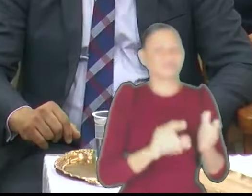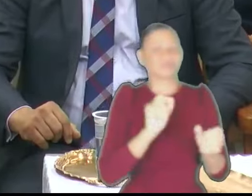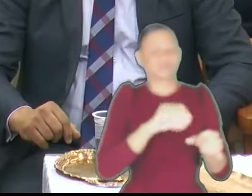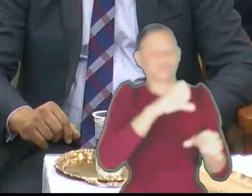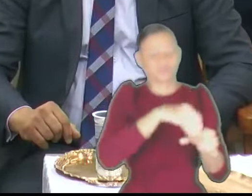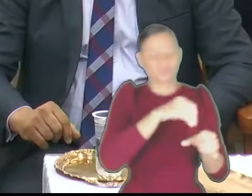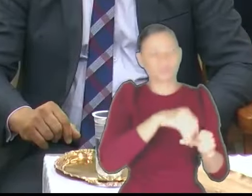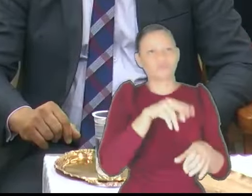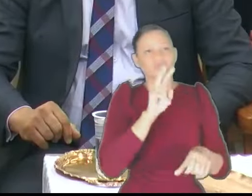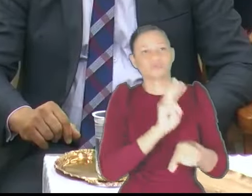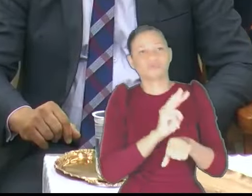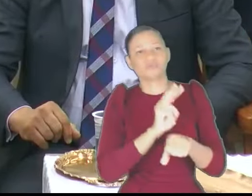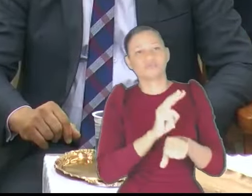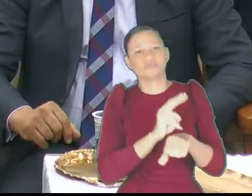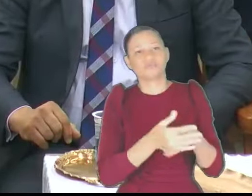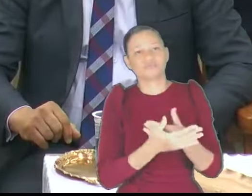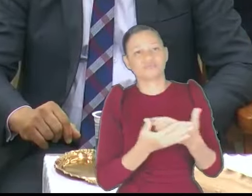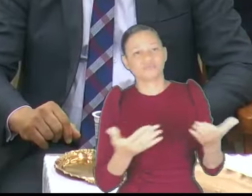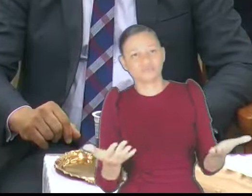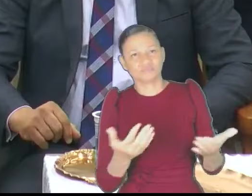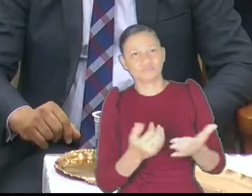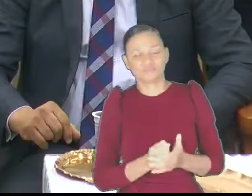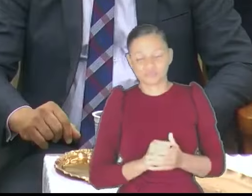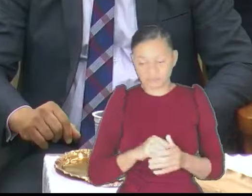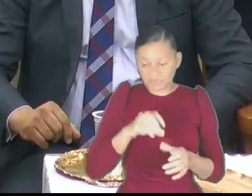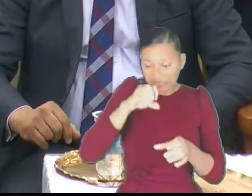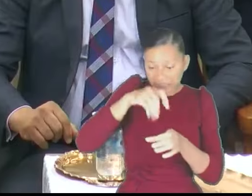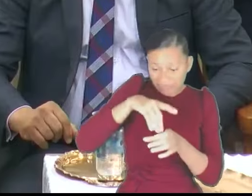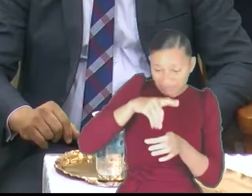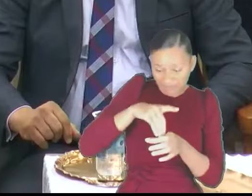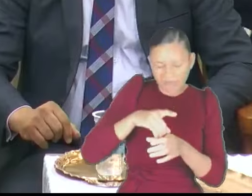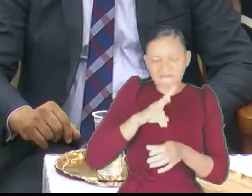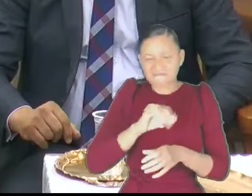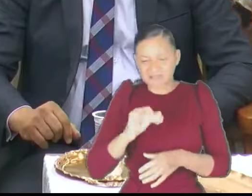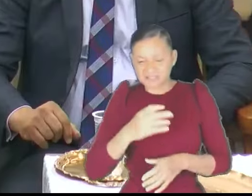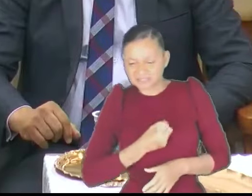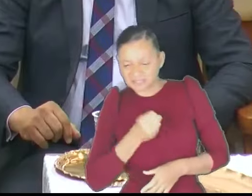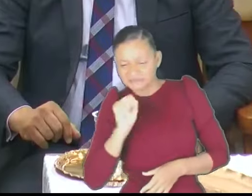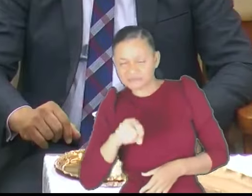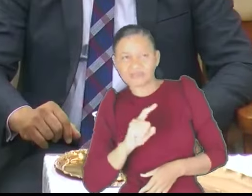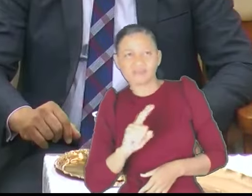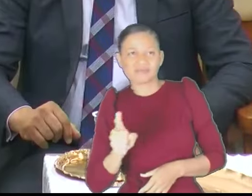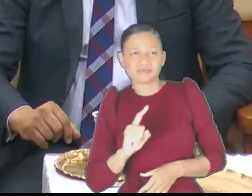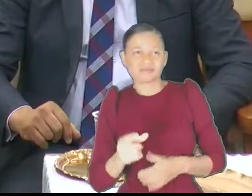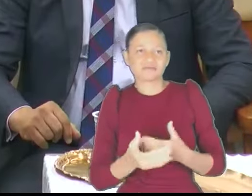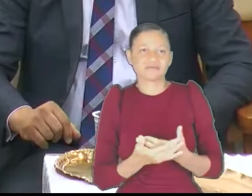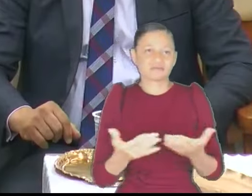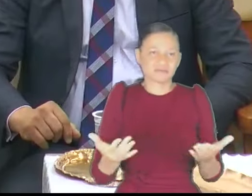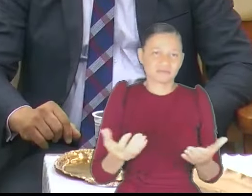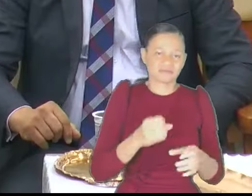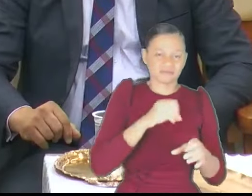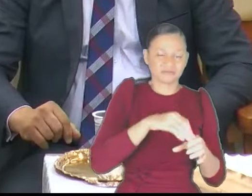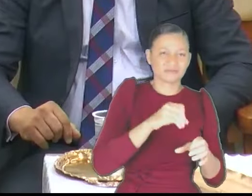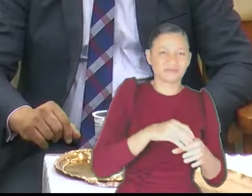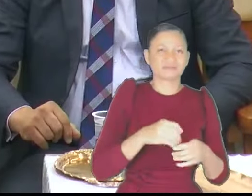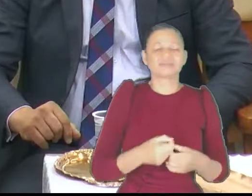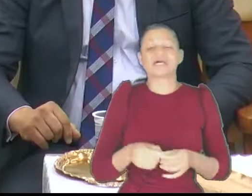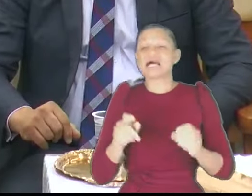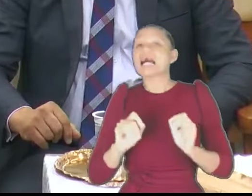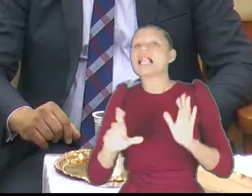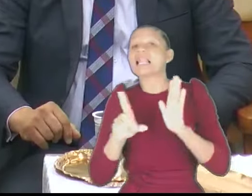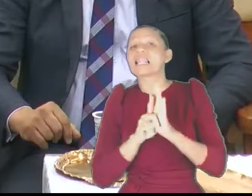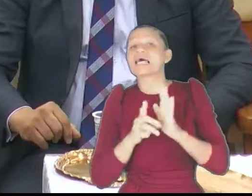provisão? Quem não dizima vai ser salvo ou não? Eu explico aqui nesse livro. oferta, a lei da